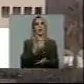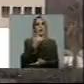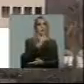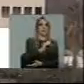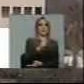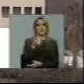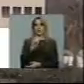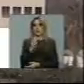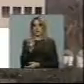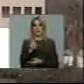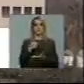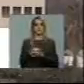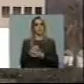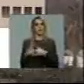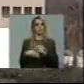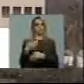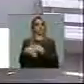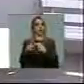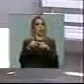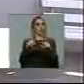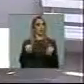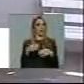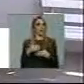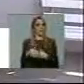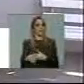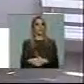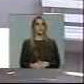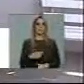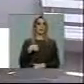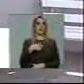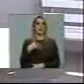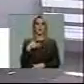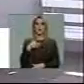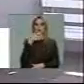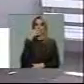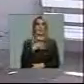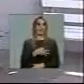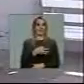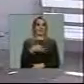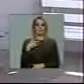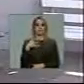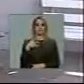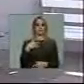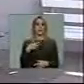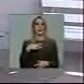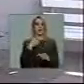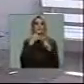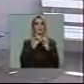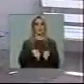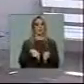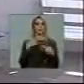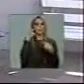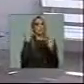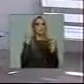durante 20 a 50 anos o hospital. Eu não quero acreditar que queremos fazer mais uma parceria